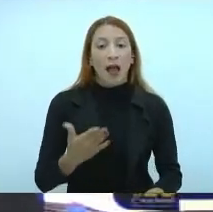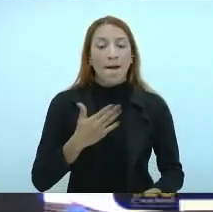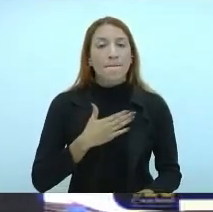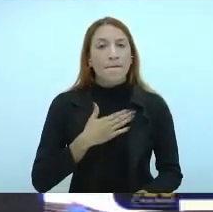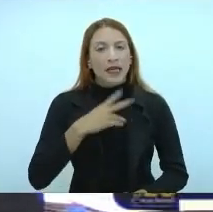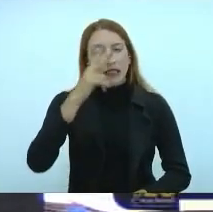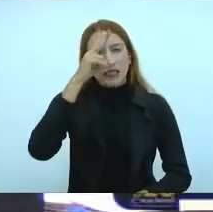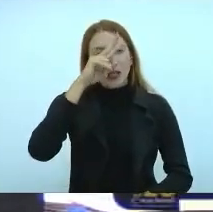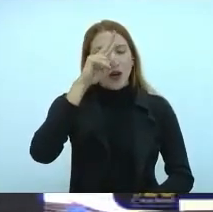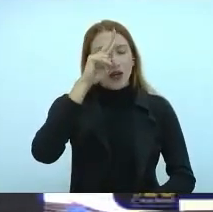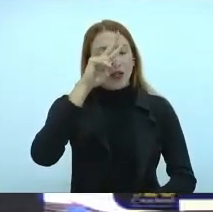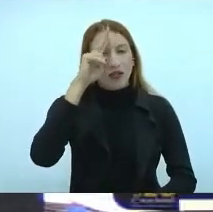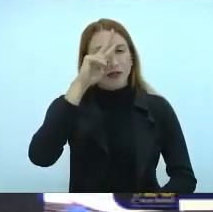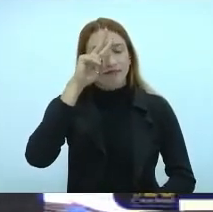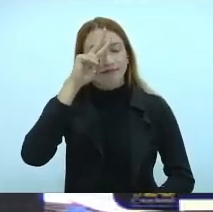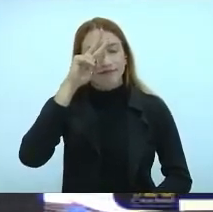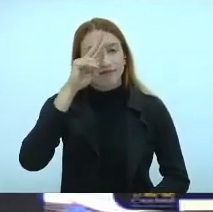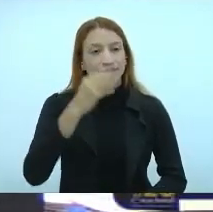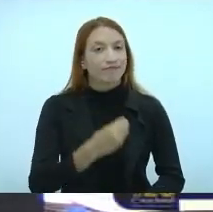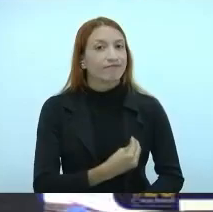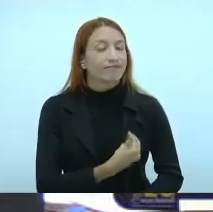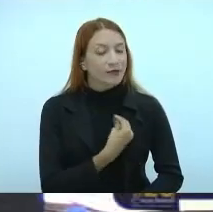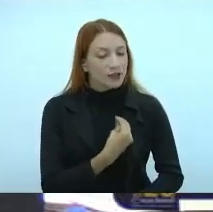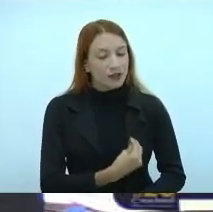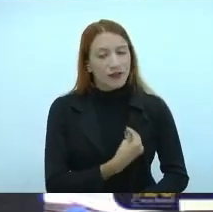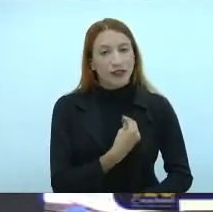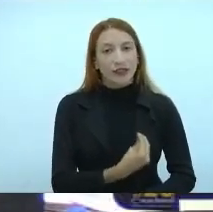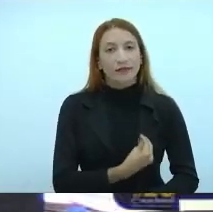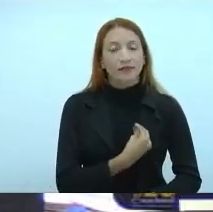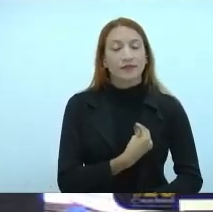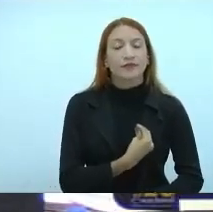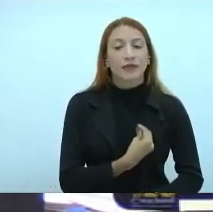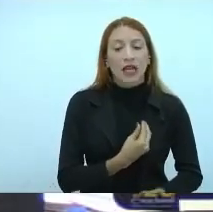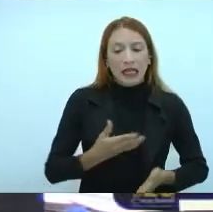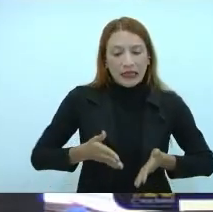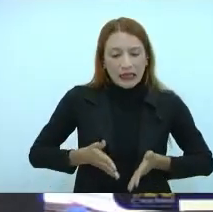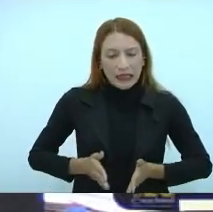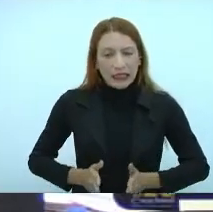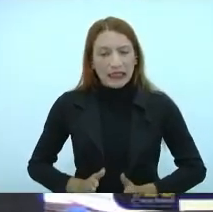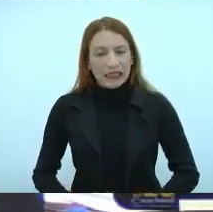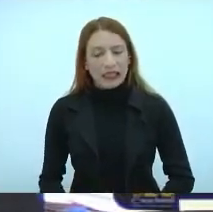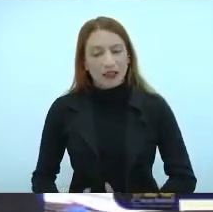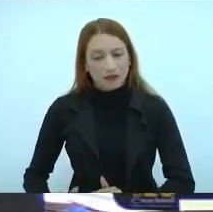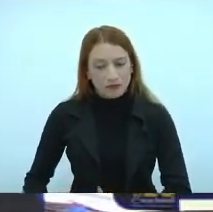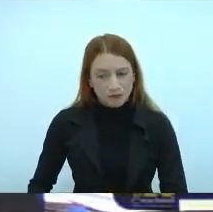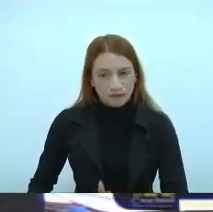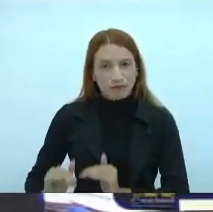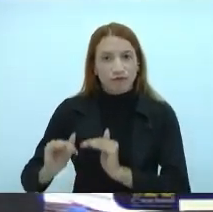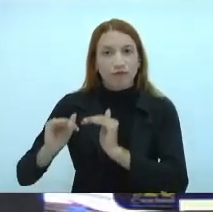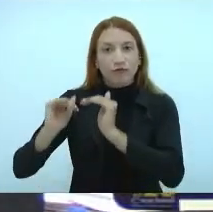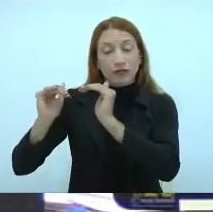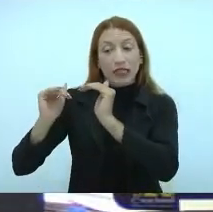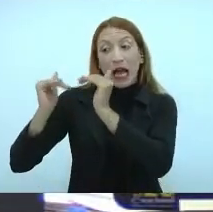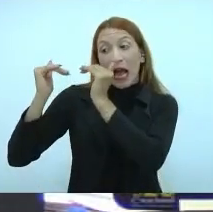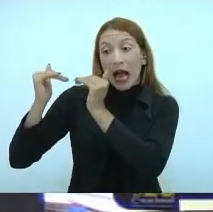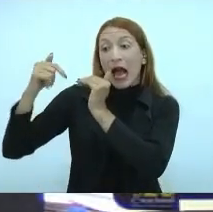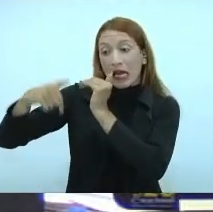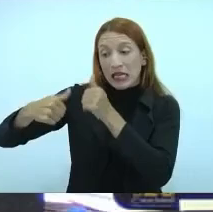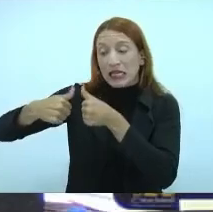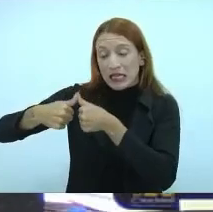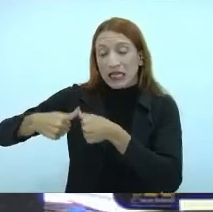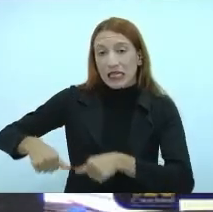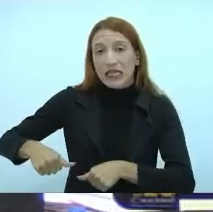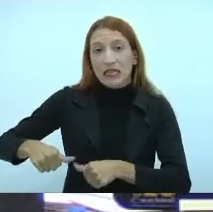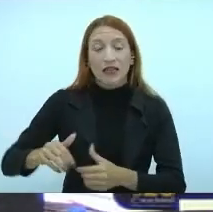está registrada na história dessa cidade nasci e cresci o pouco que cresci aqui como